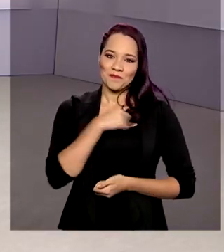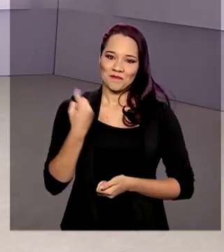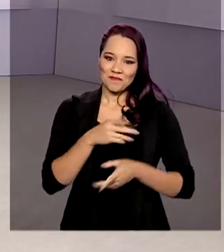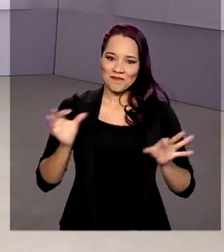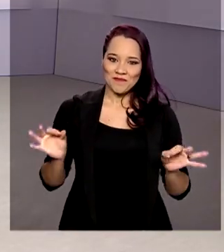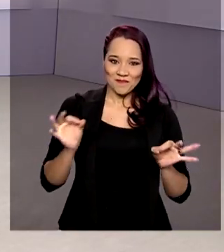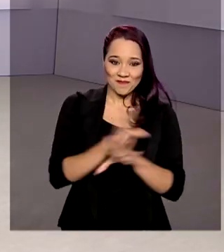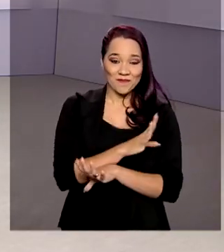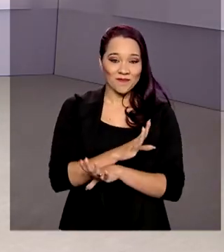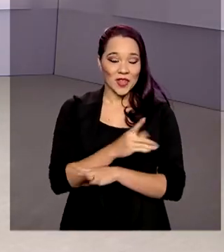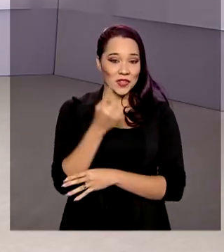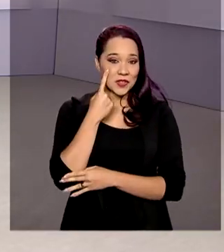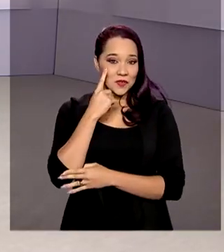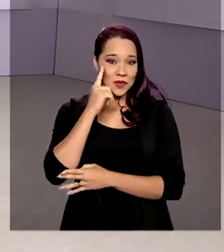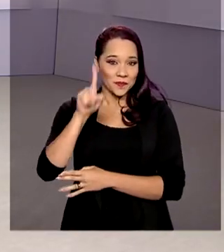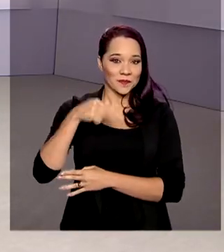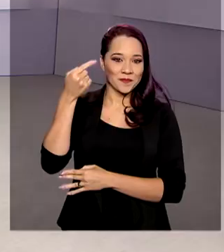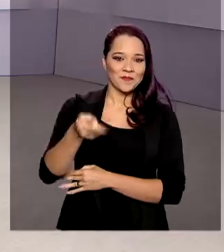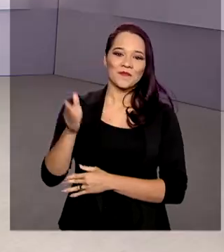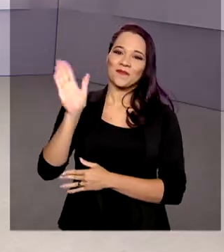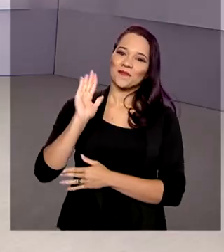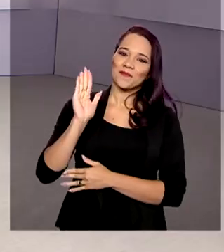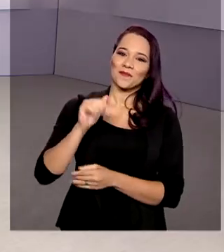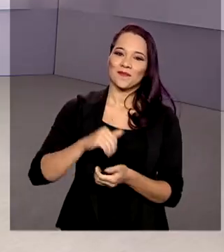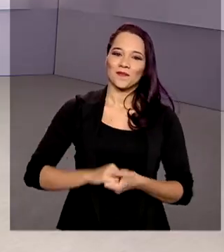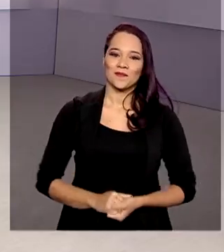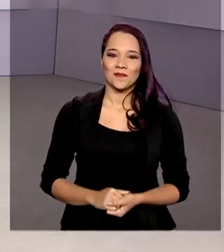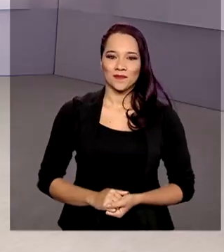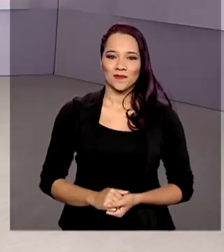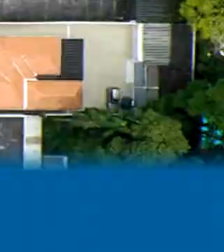gente fica por aqui. Nos vemos na próxima edição. Até lá!